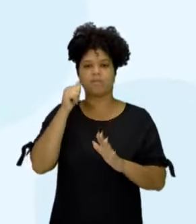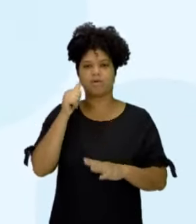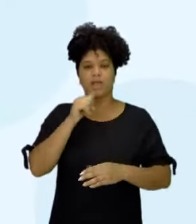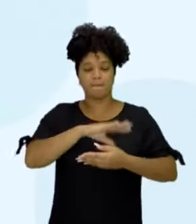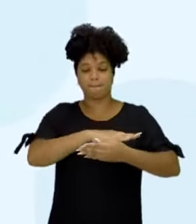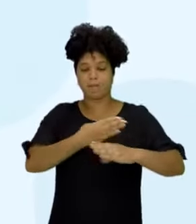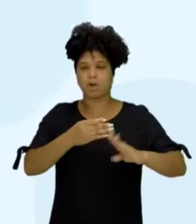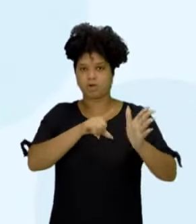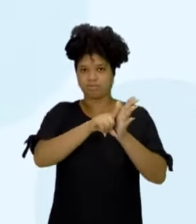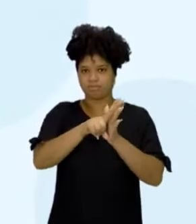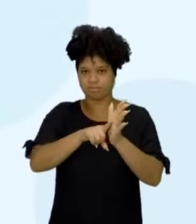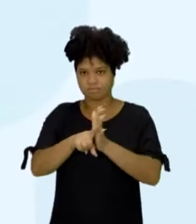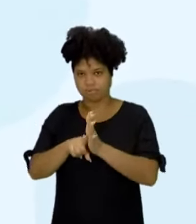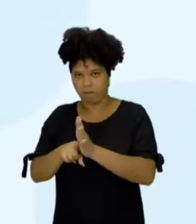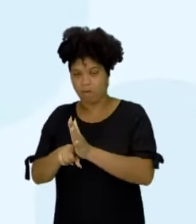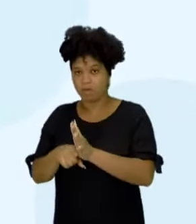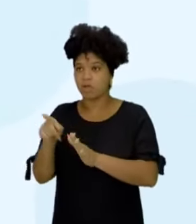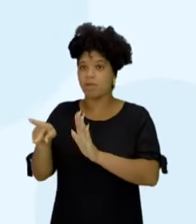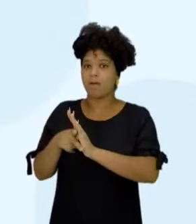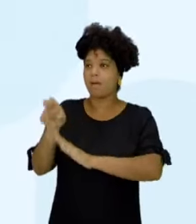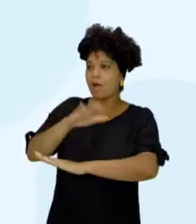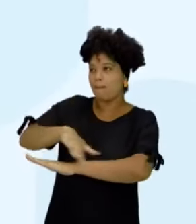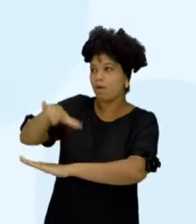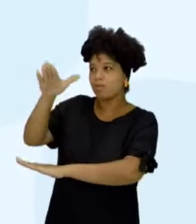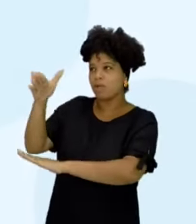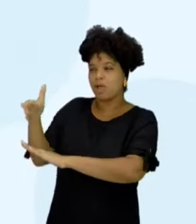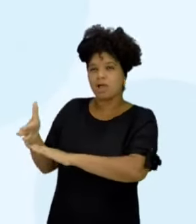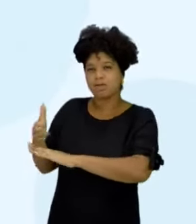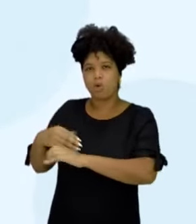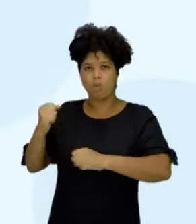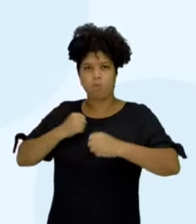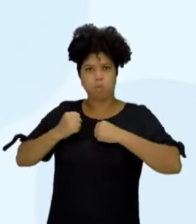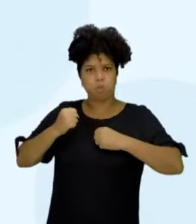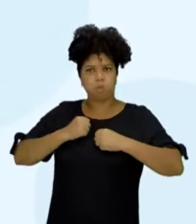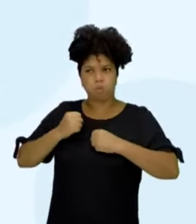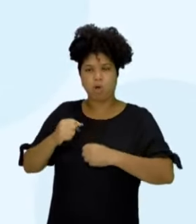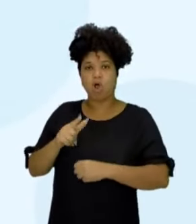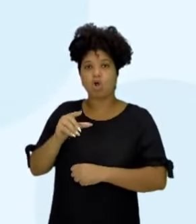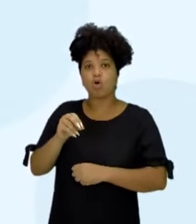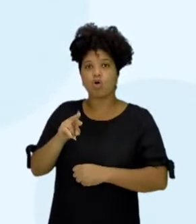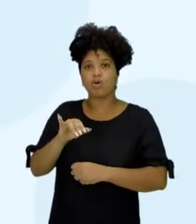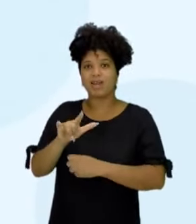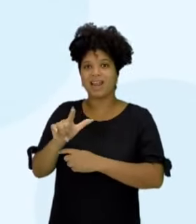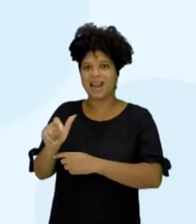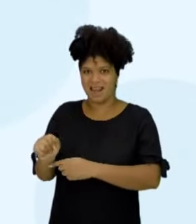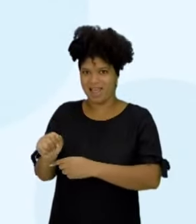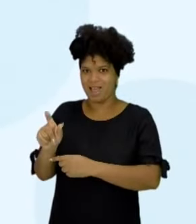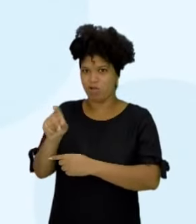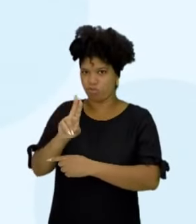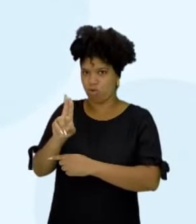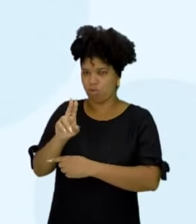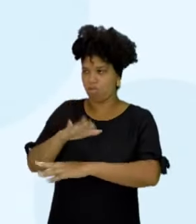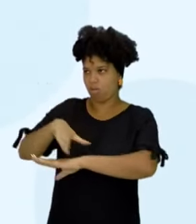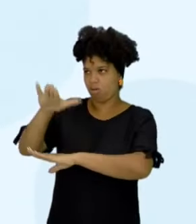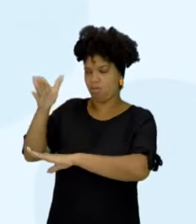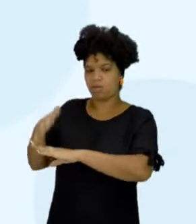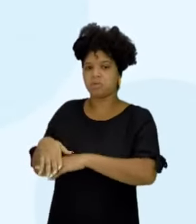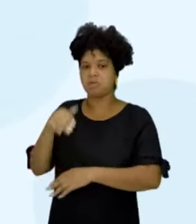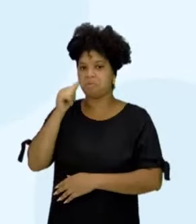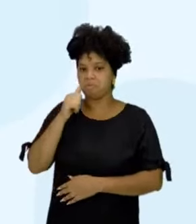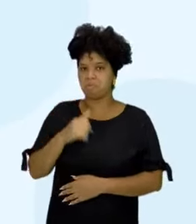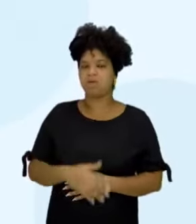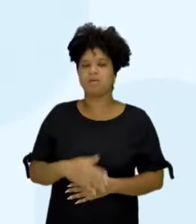em primatas, ela foi trabalhar na Montanha dos Gorilas. Incrível a história dessa mulher, né? Uma cientista de